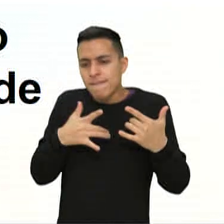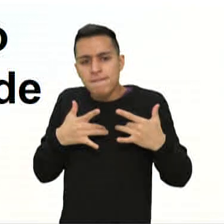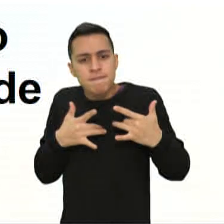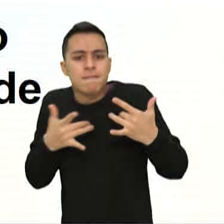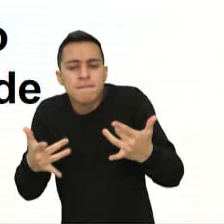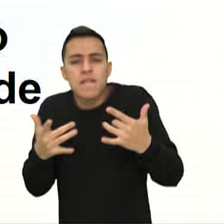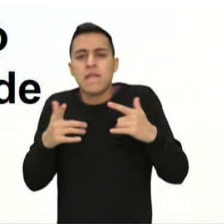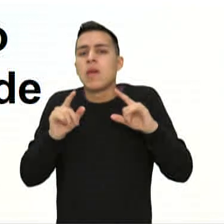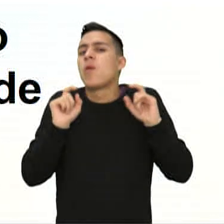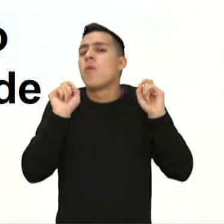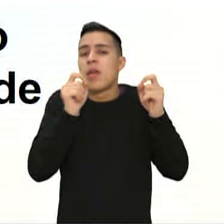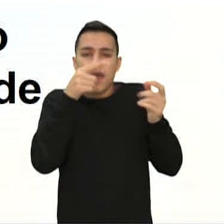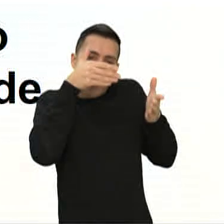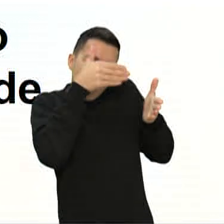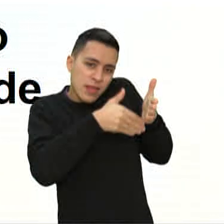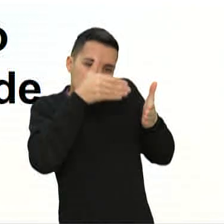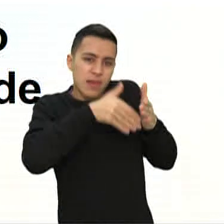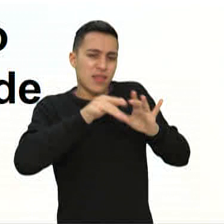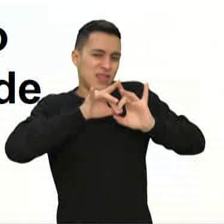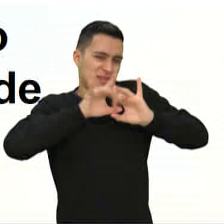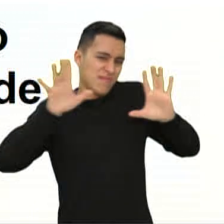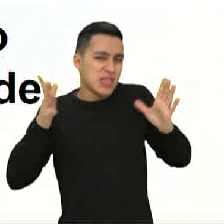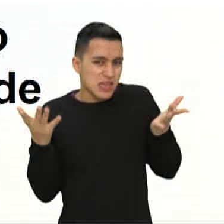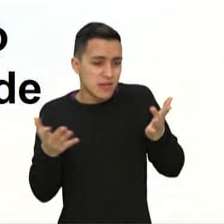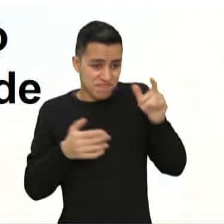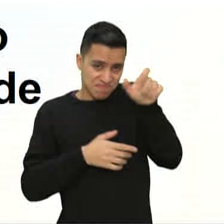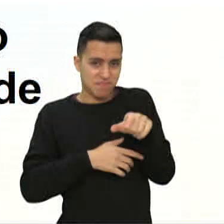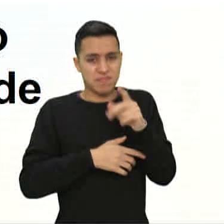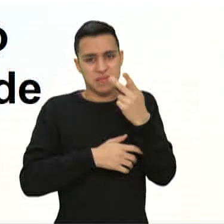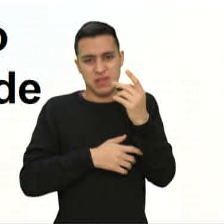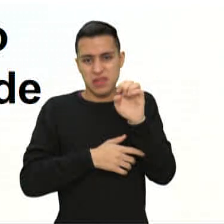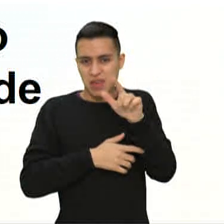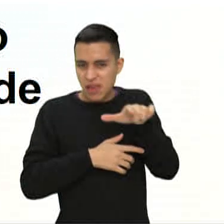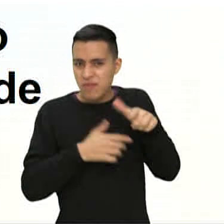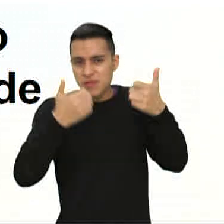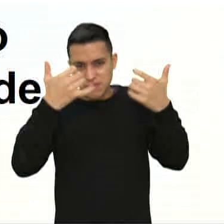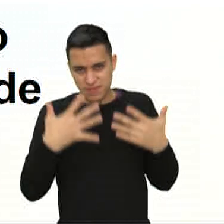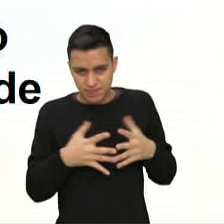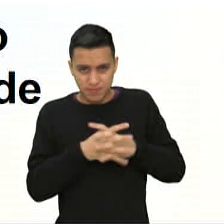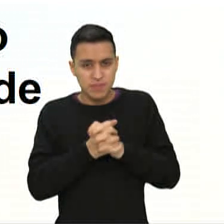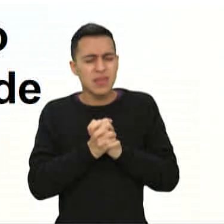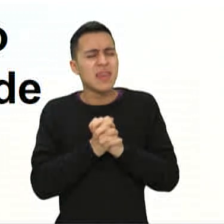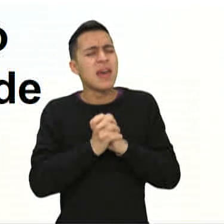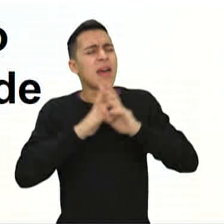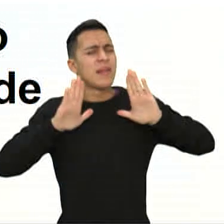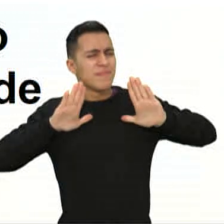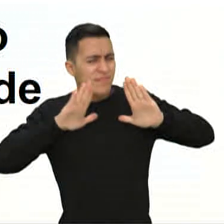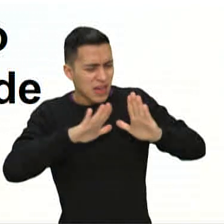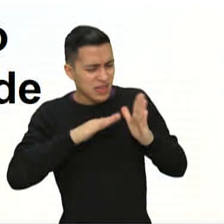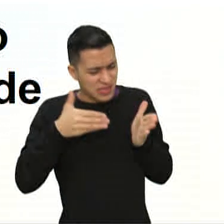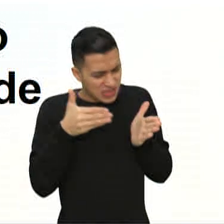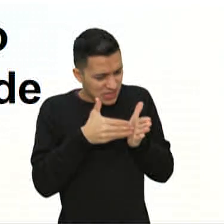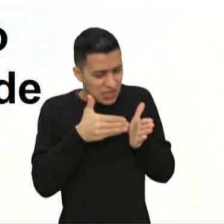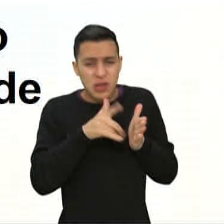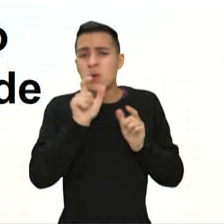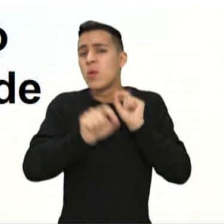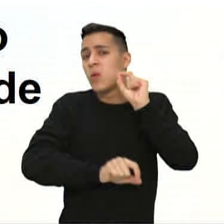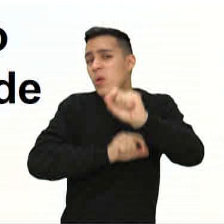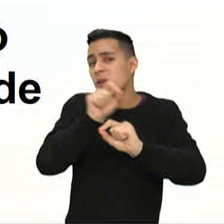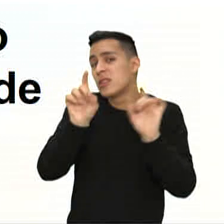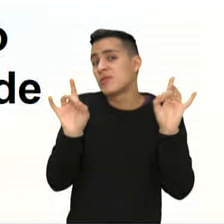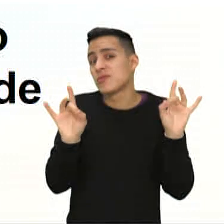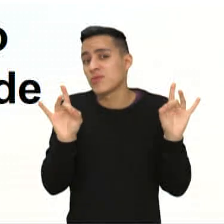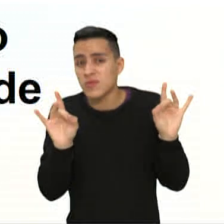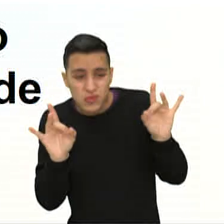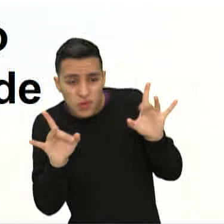é tida como uma limitação da liberdade, tá? Isso é o Hegel que está dizendo. Mas tal limitação é pura e